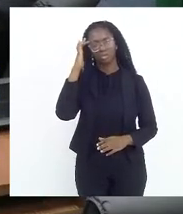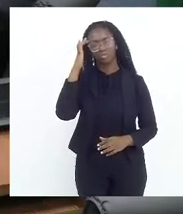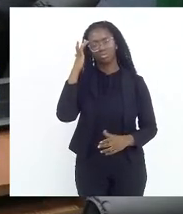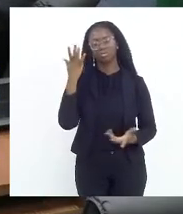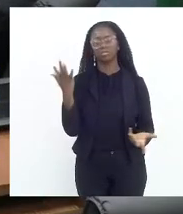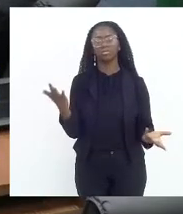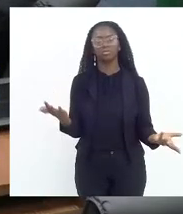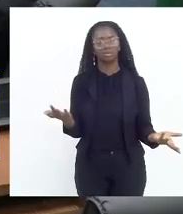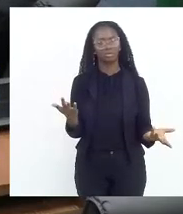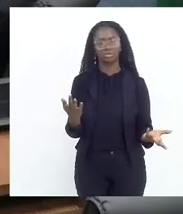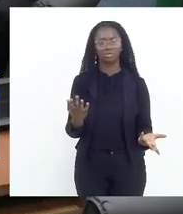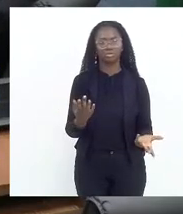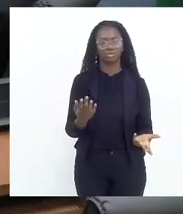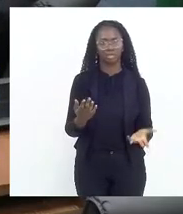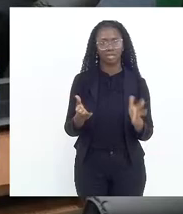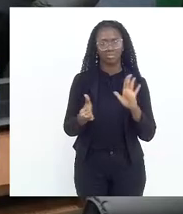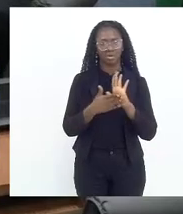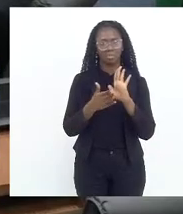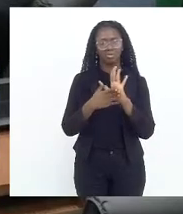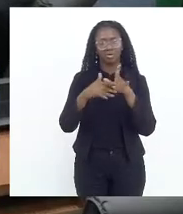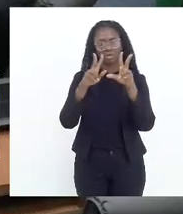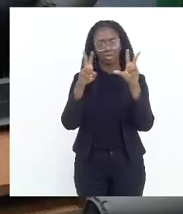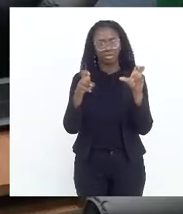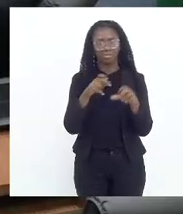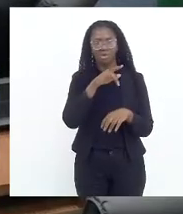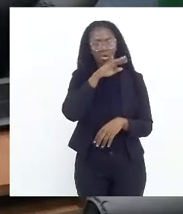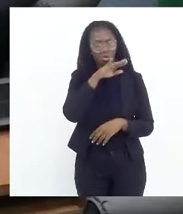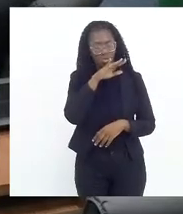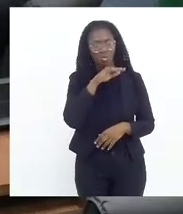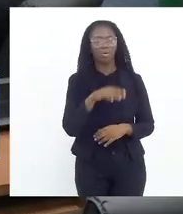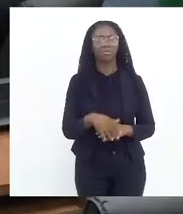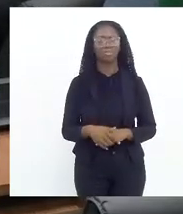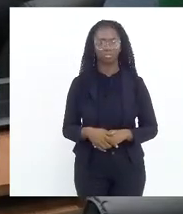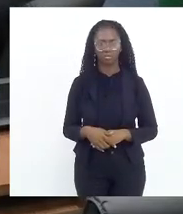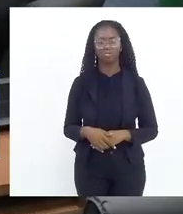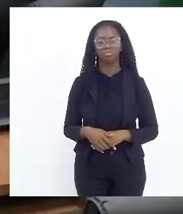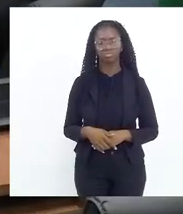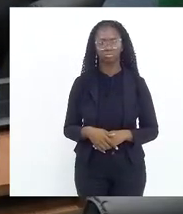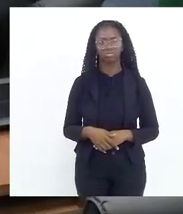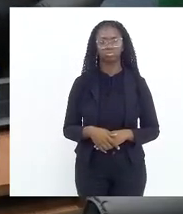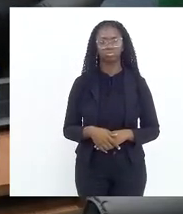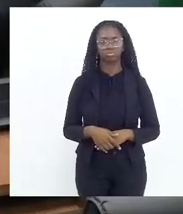a proposição desse tema, seja o